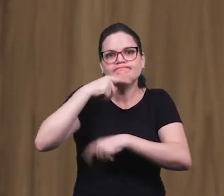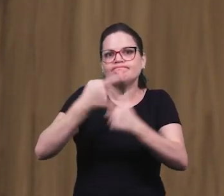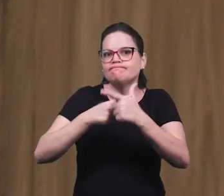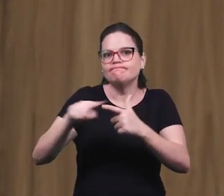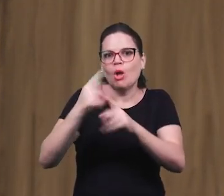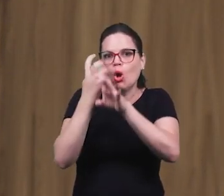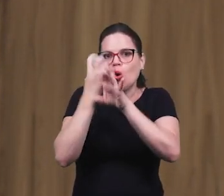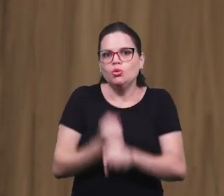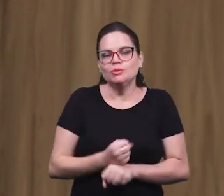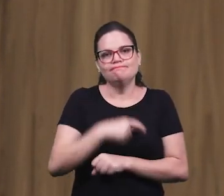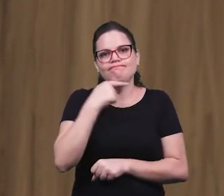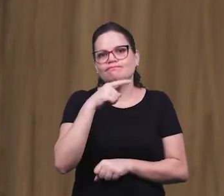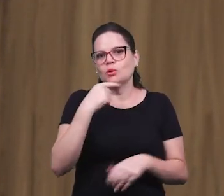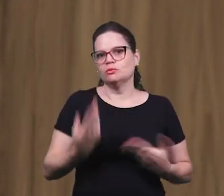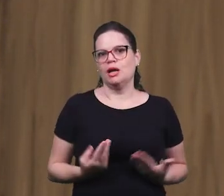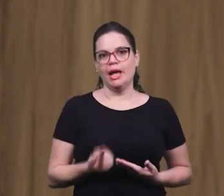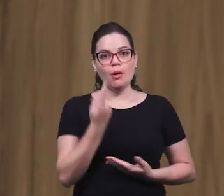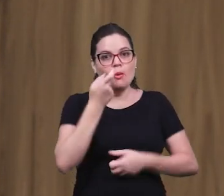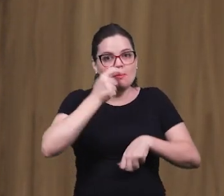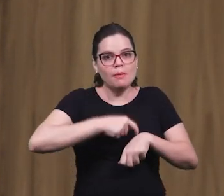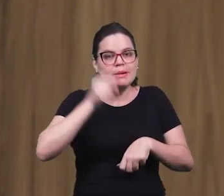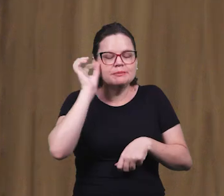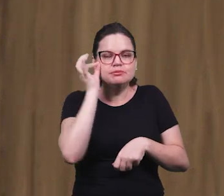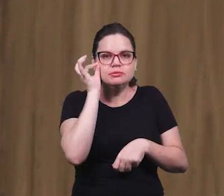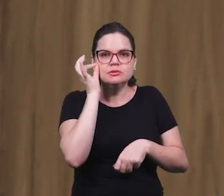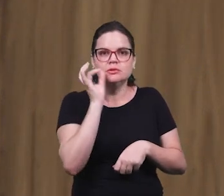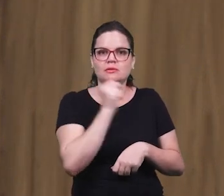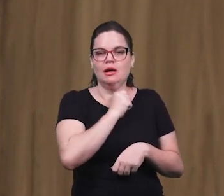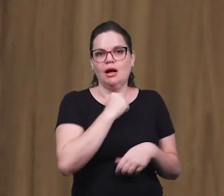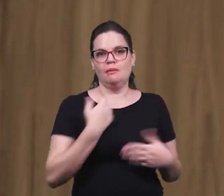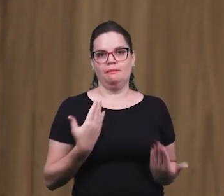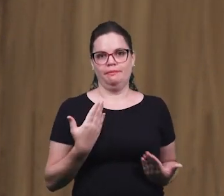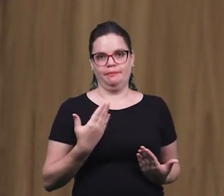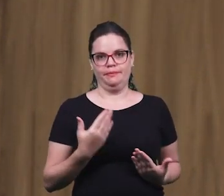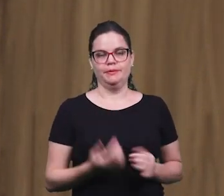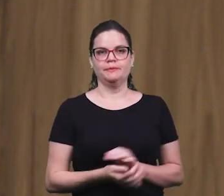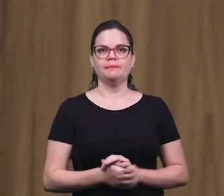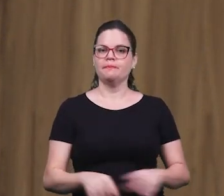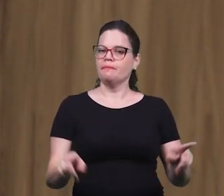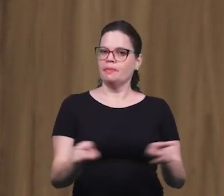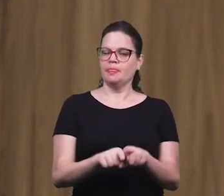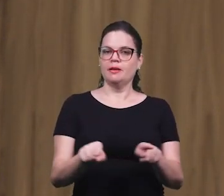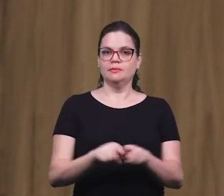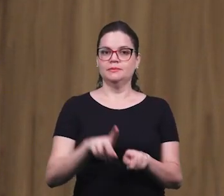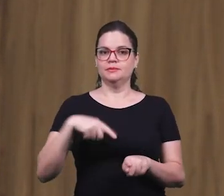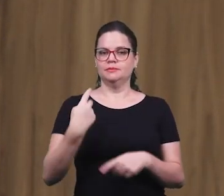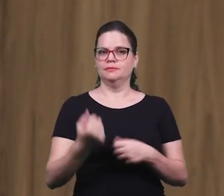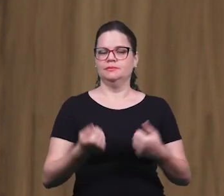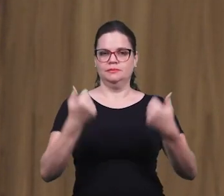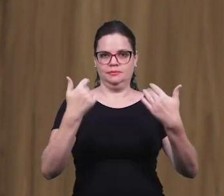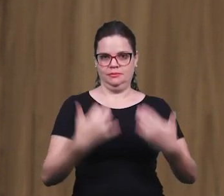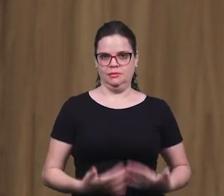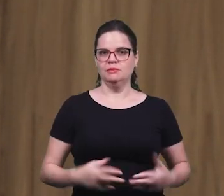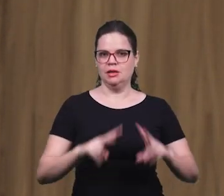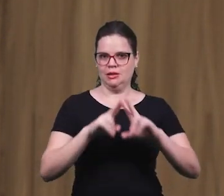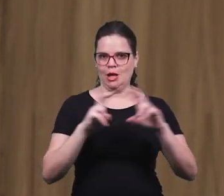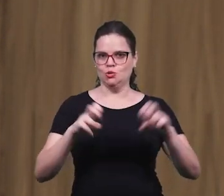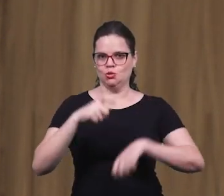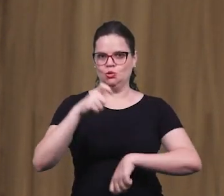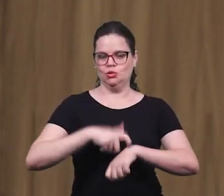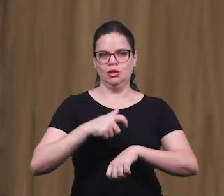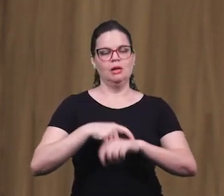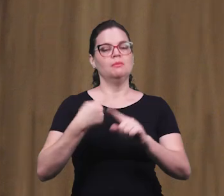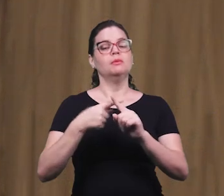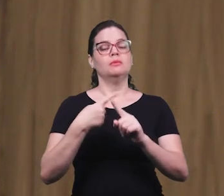contabilizar essa unidade. E nós vemos o seguinte, Paulo ele fala isso, que é uma situação que